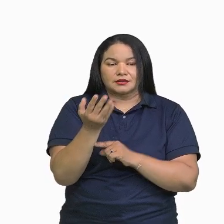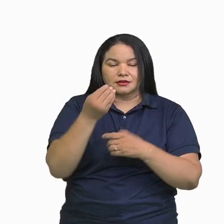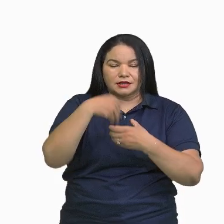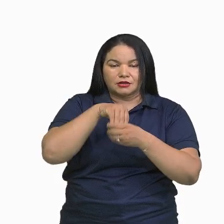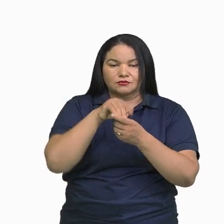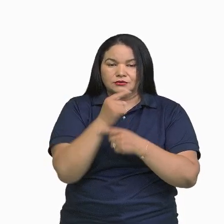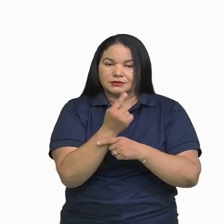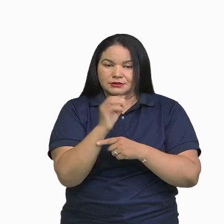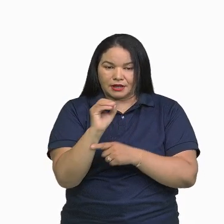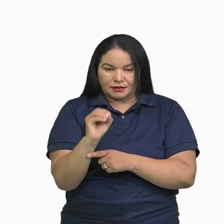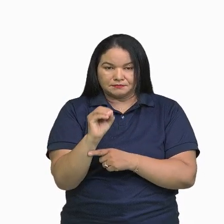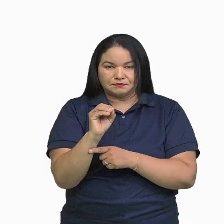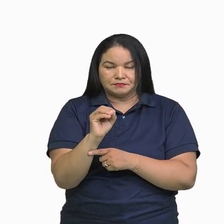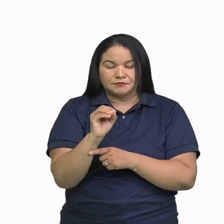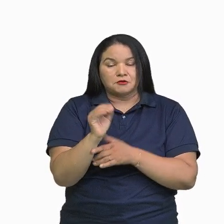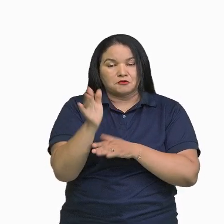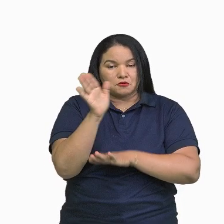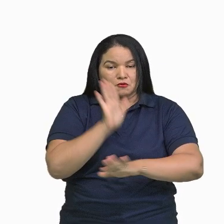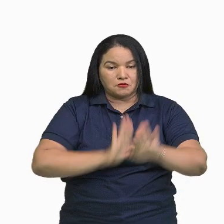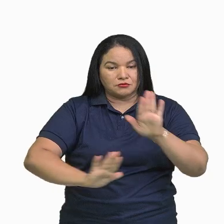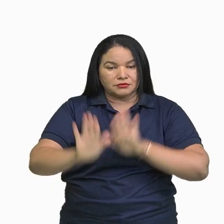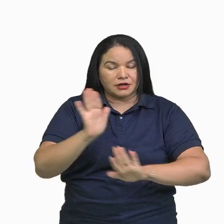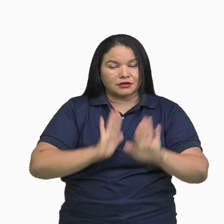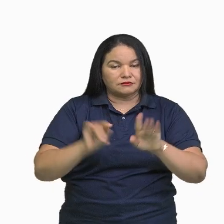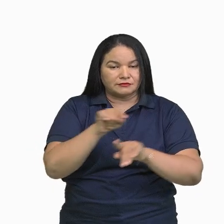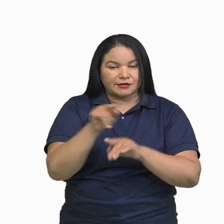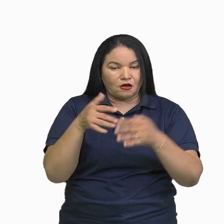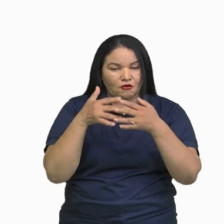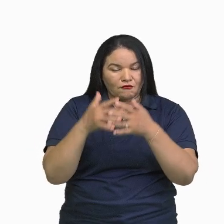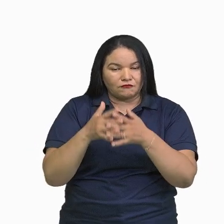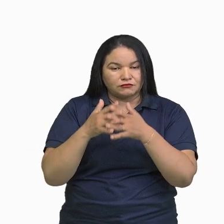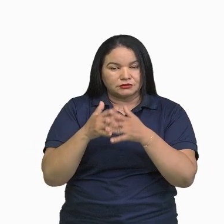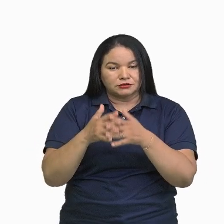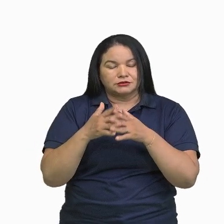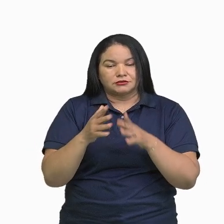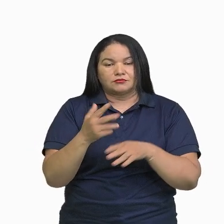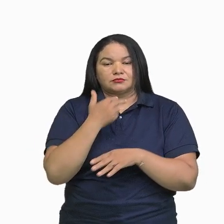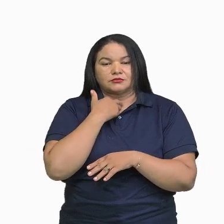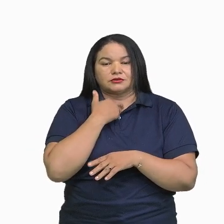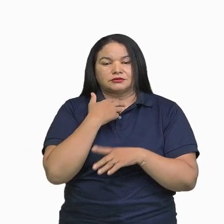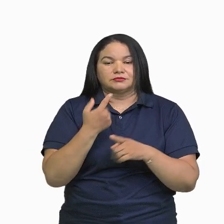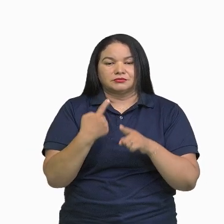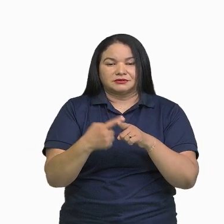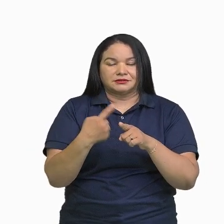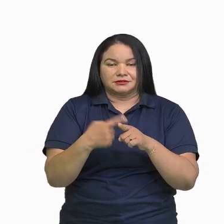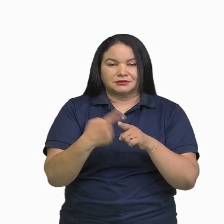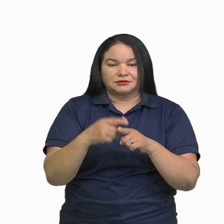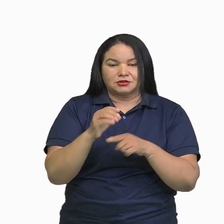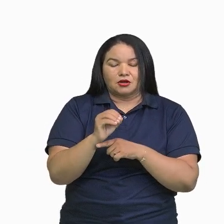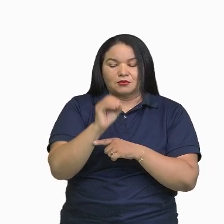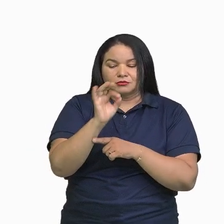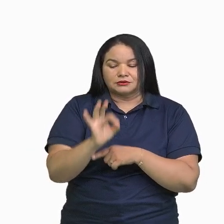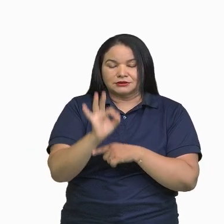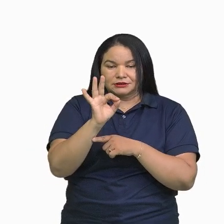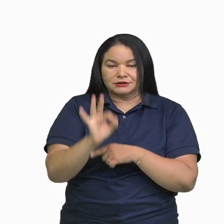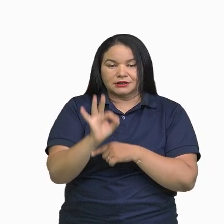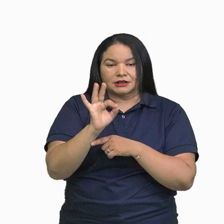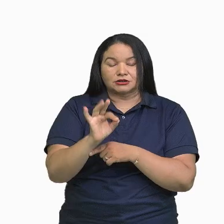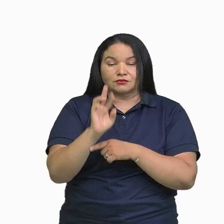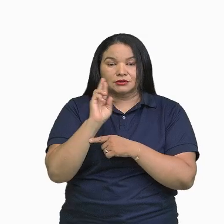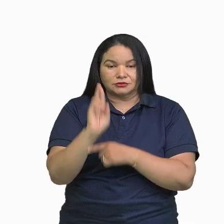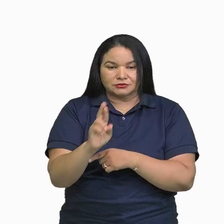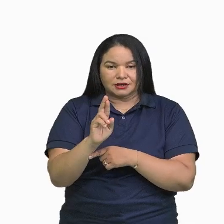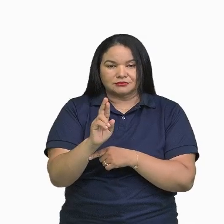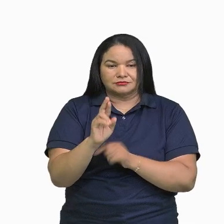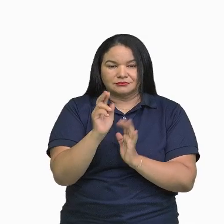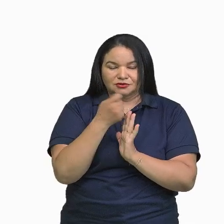bem? Então, muito cuidado aí para você não estar confundindo. A porcentagem já vem ser ali o resultado. Tudo bem? Fixado,